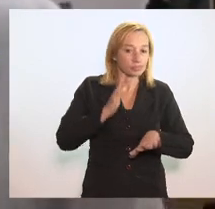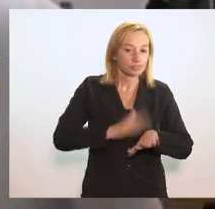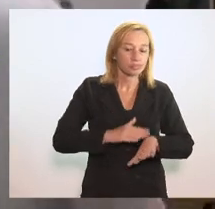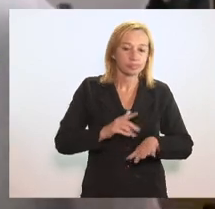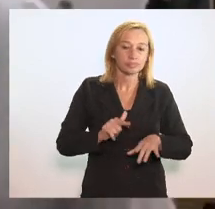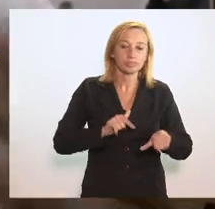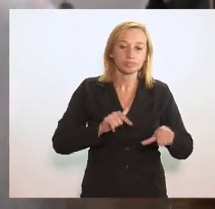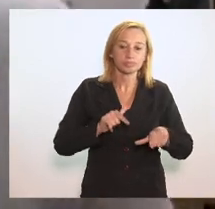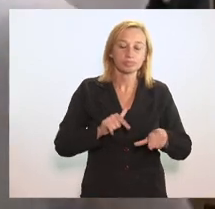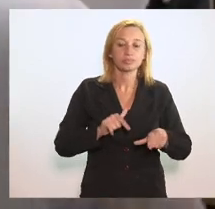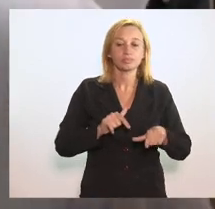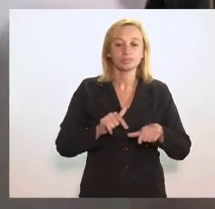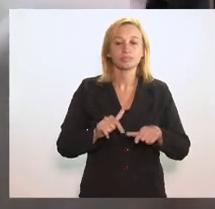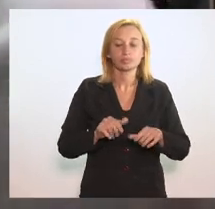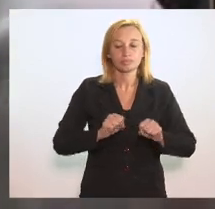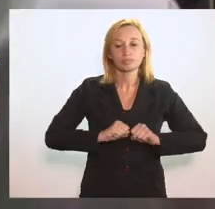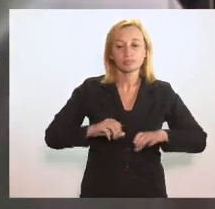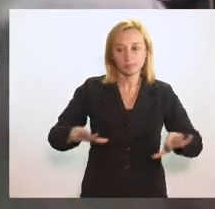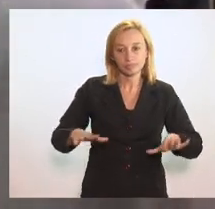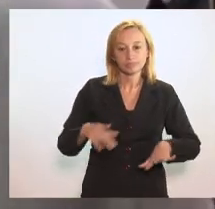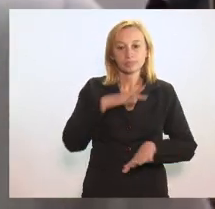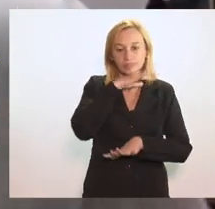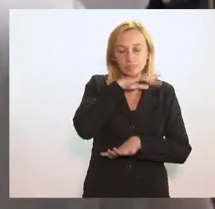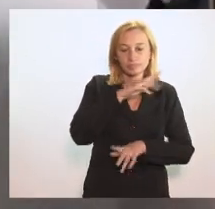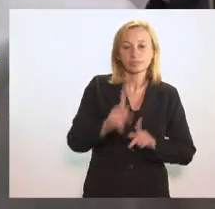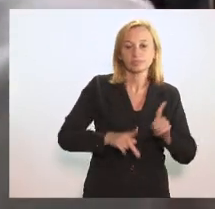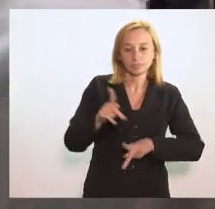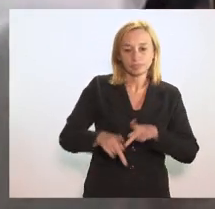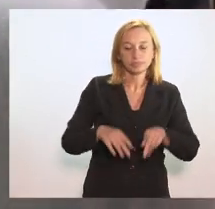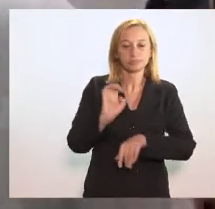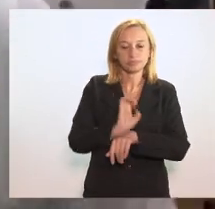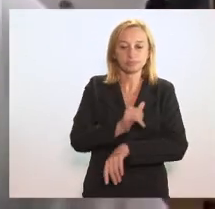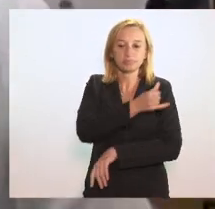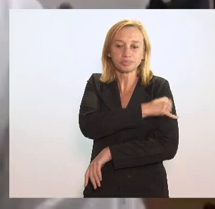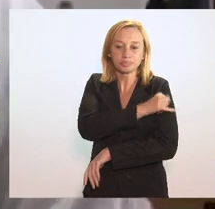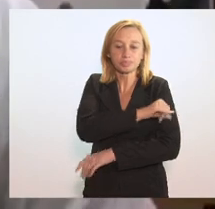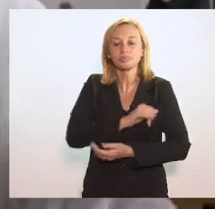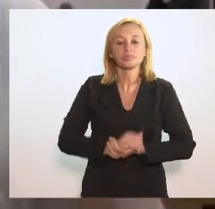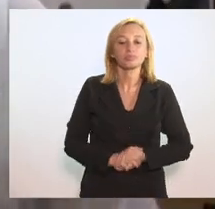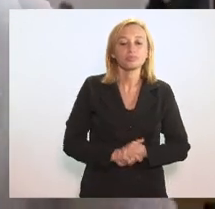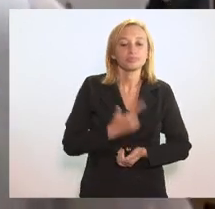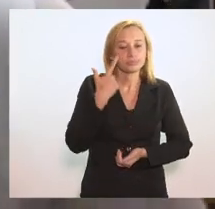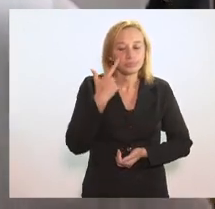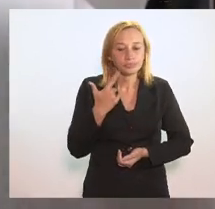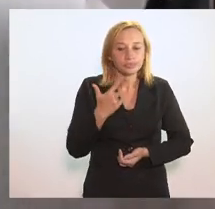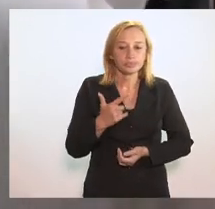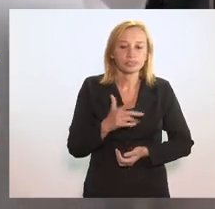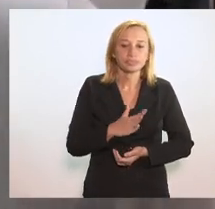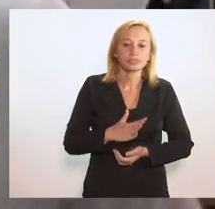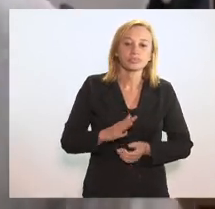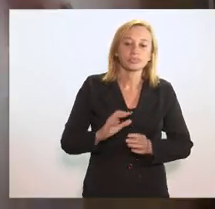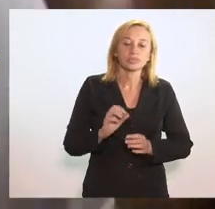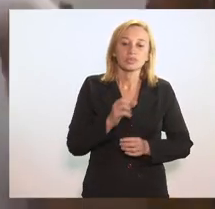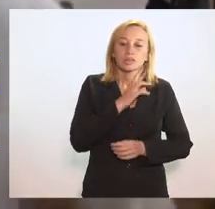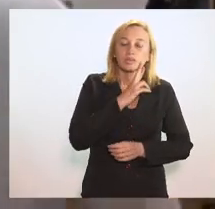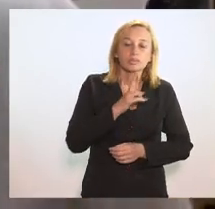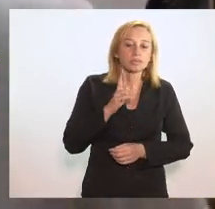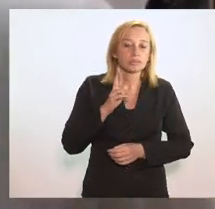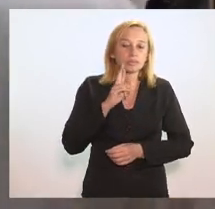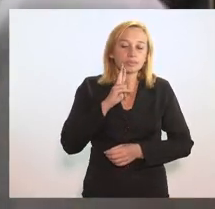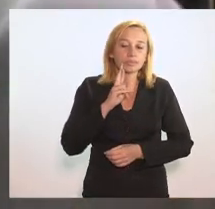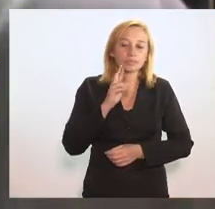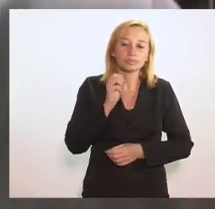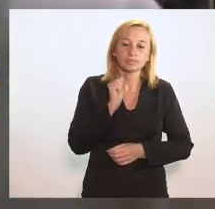dessa pandemia, que já seriam muito ruins para a população do Estado do Rio de Janeiro. A gente está vendo o setor de bares e restaurantes, pessoas perdendo